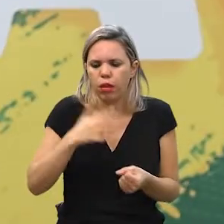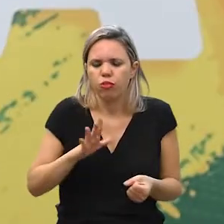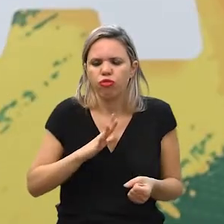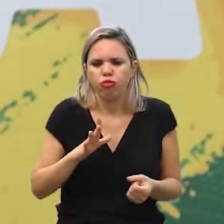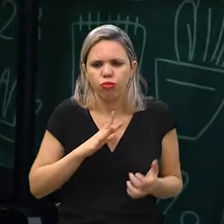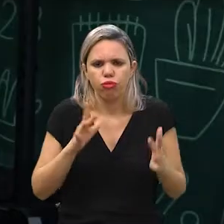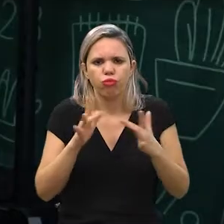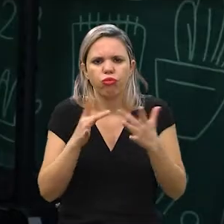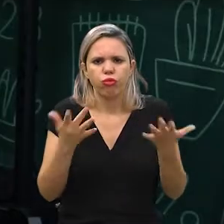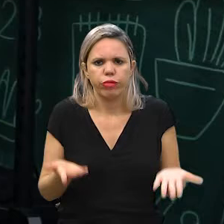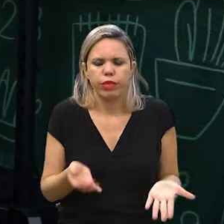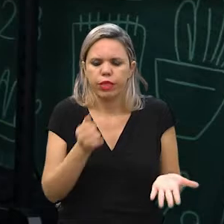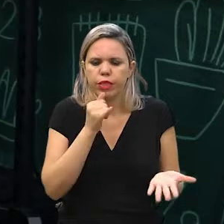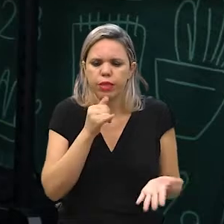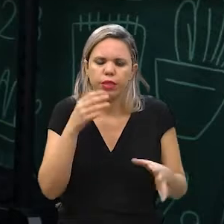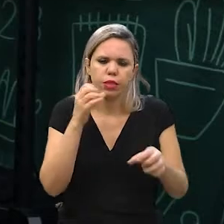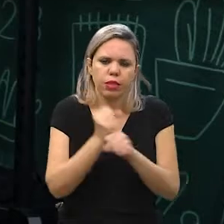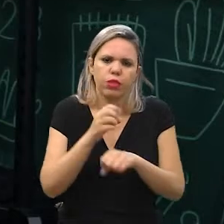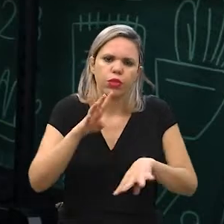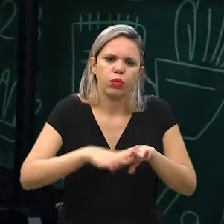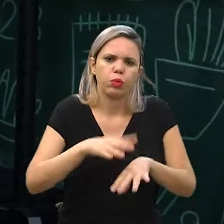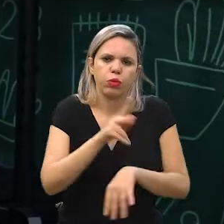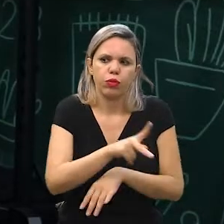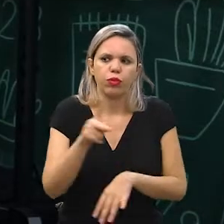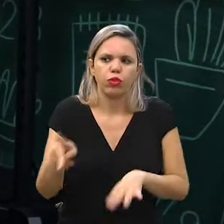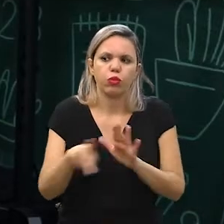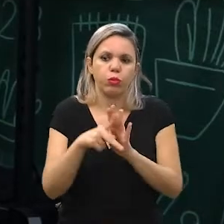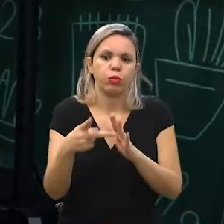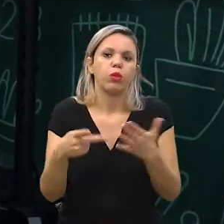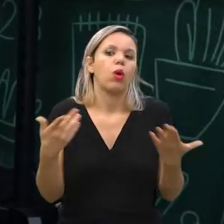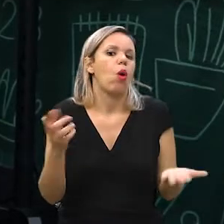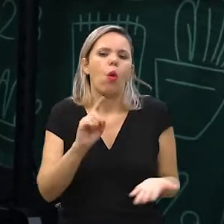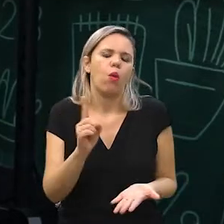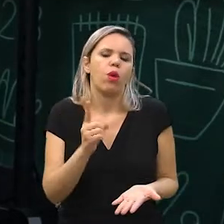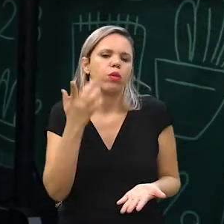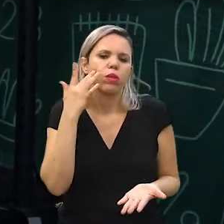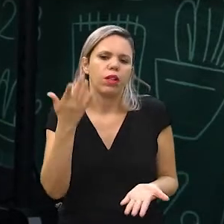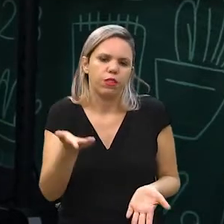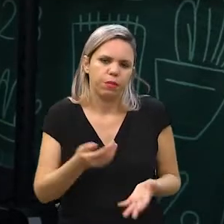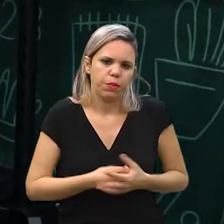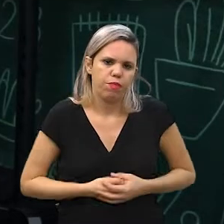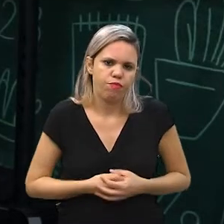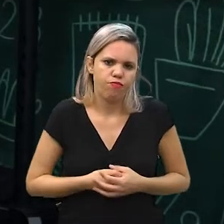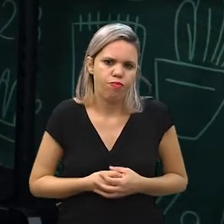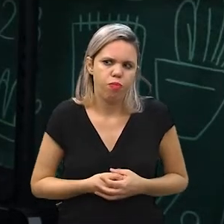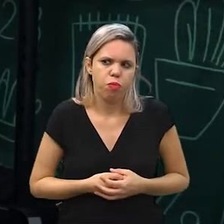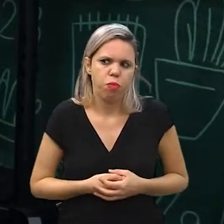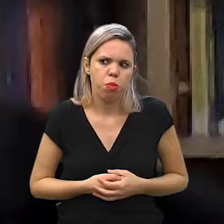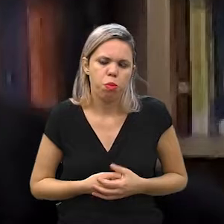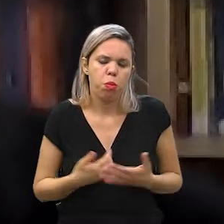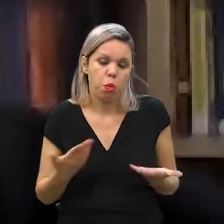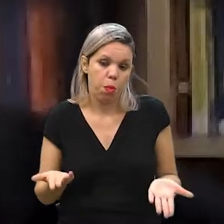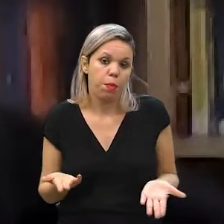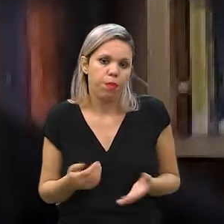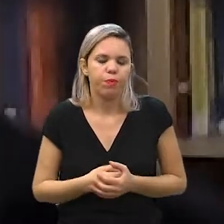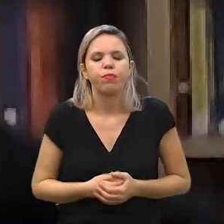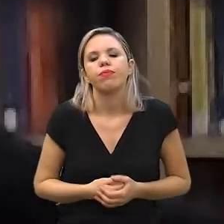já ter, no caso da matemática, um professor específico ou não? Então,